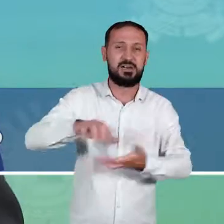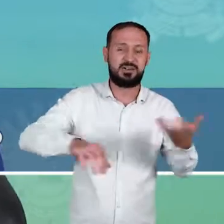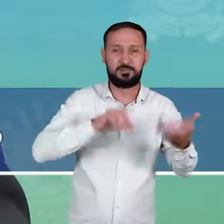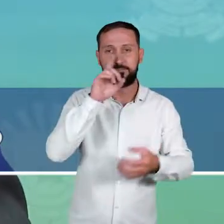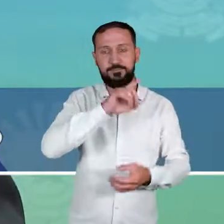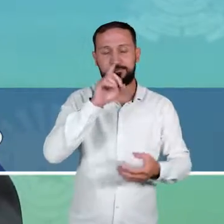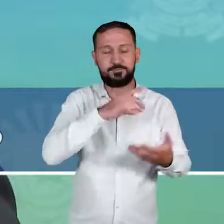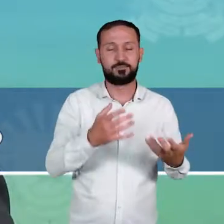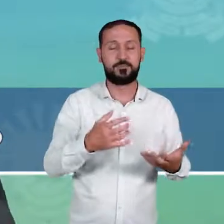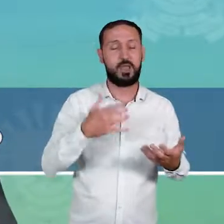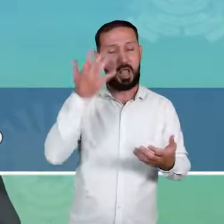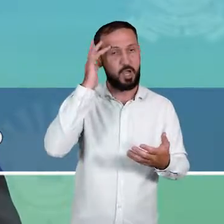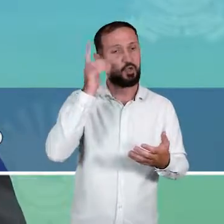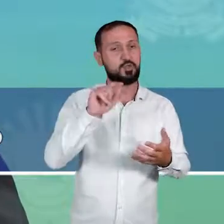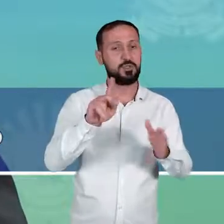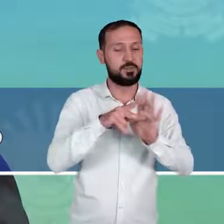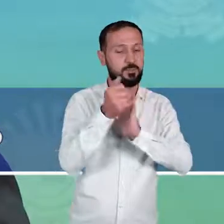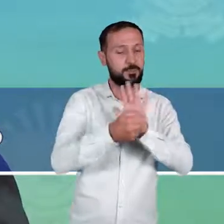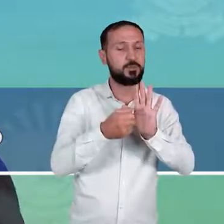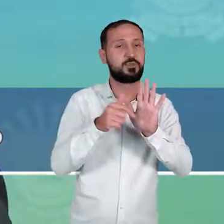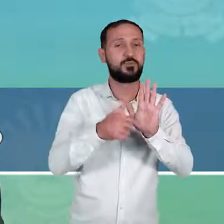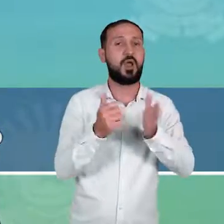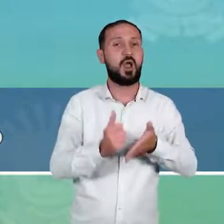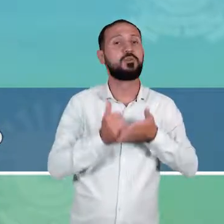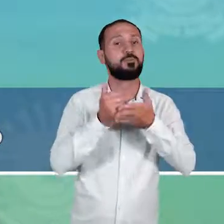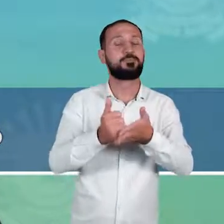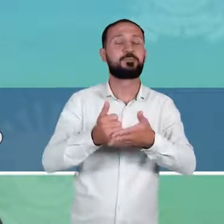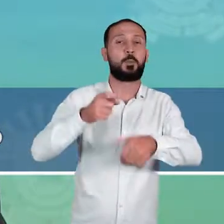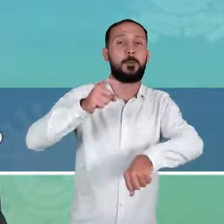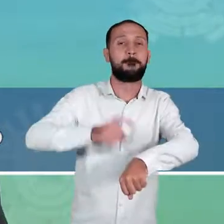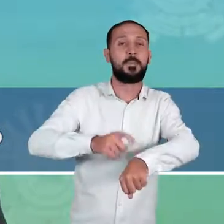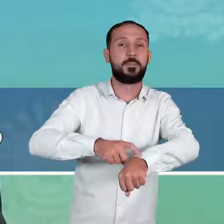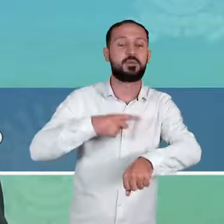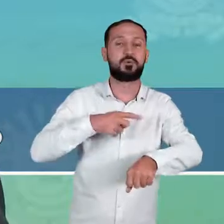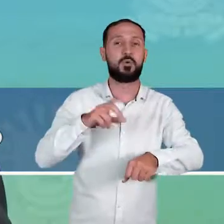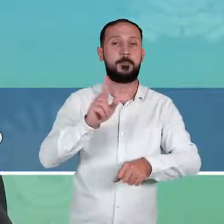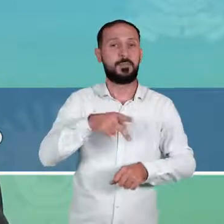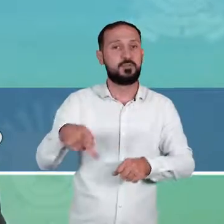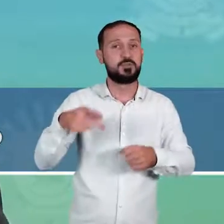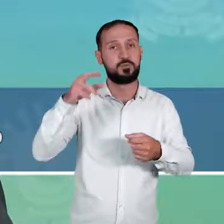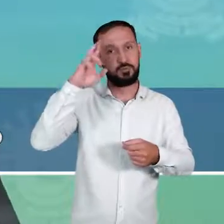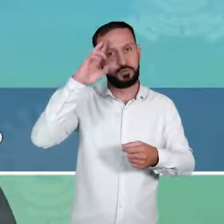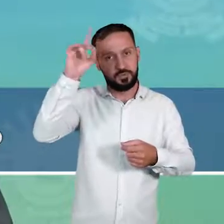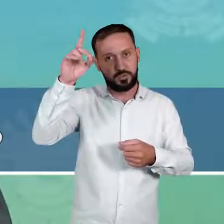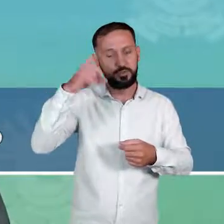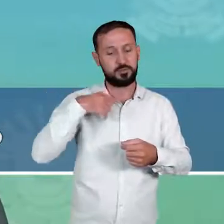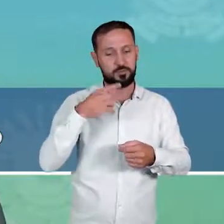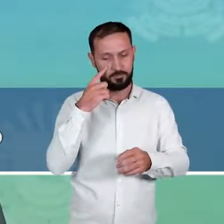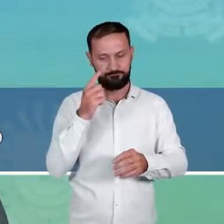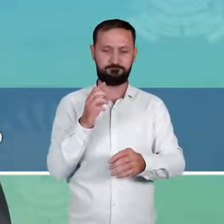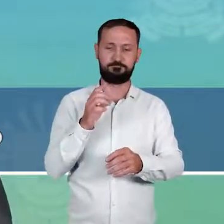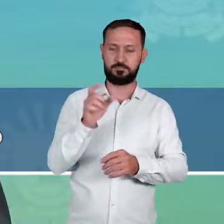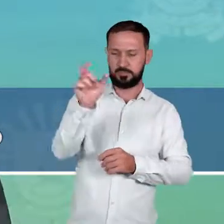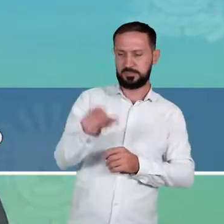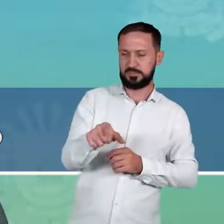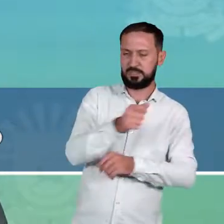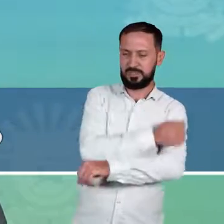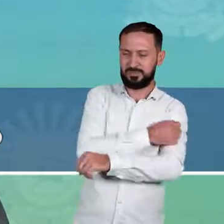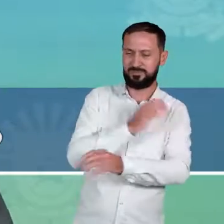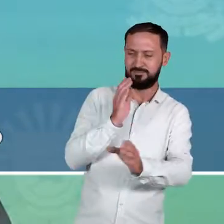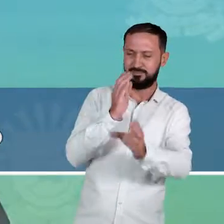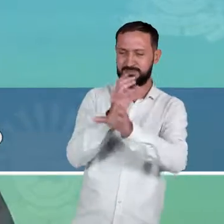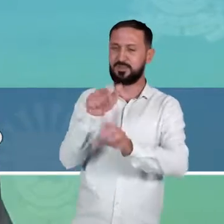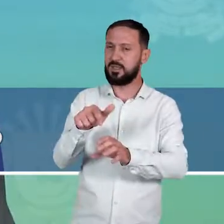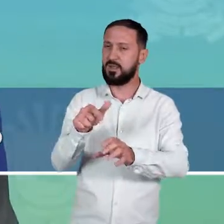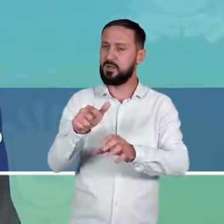esse projeto, acredito eu, que vai permitir que quando o professor, o diretor identificar um aluno com